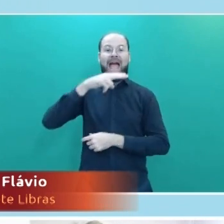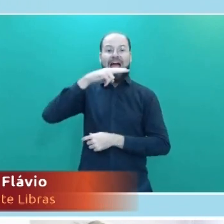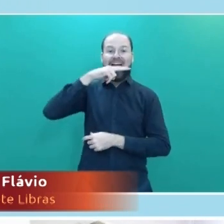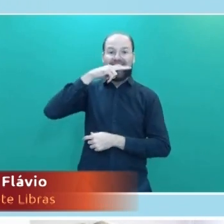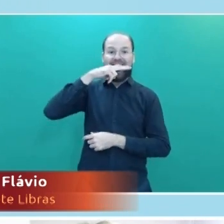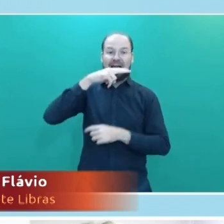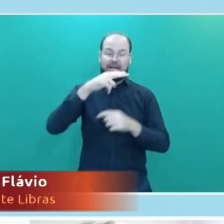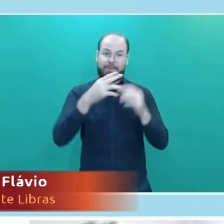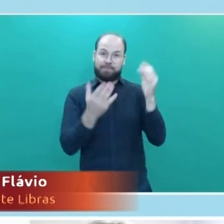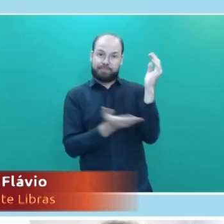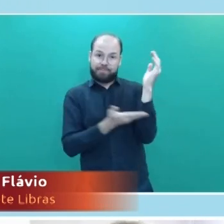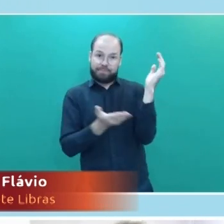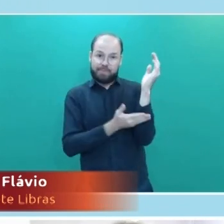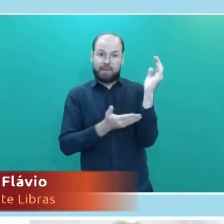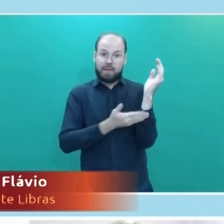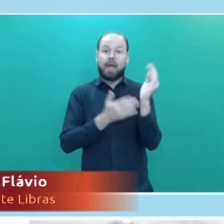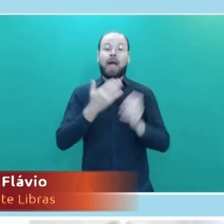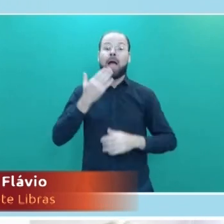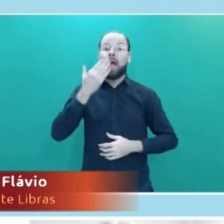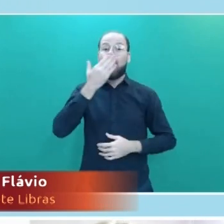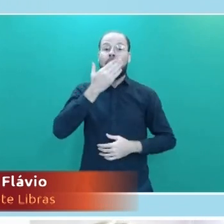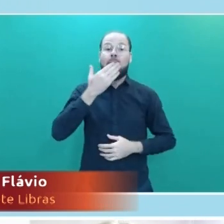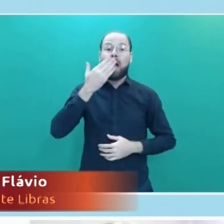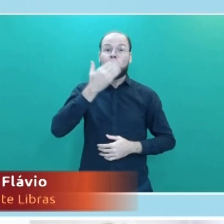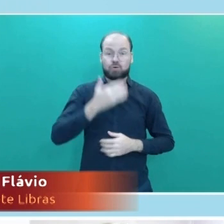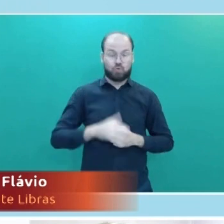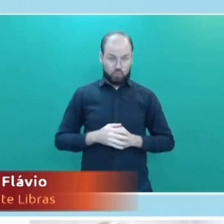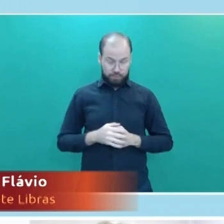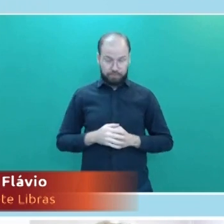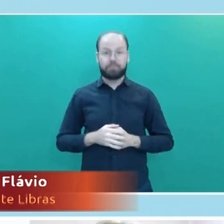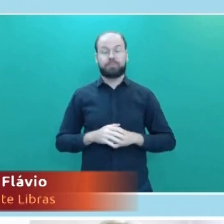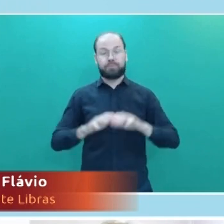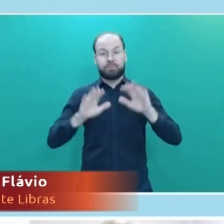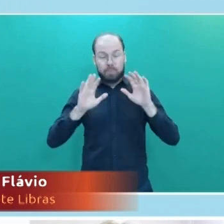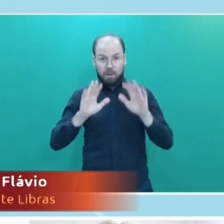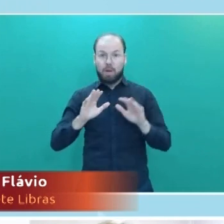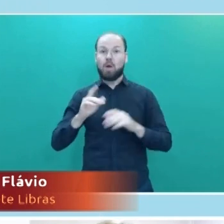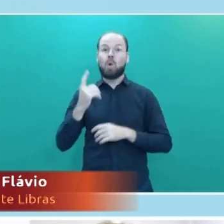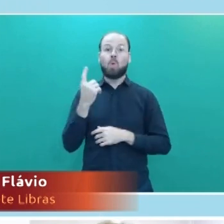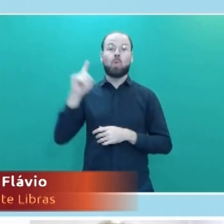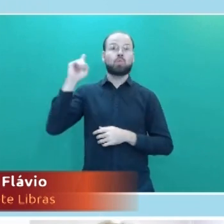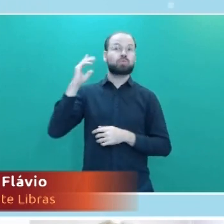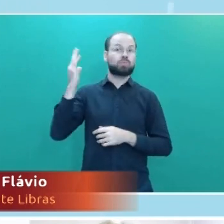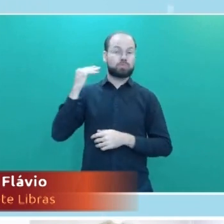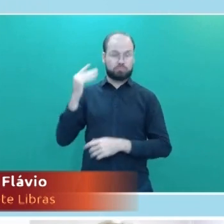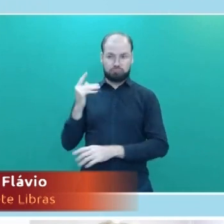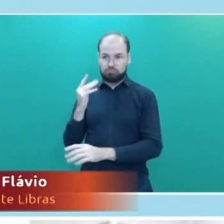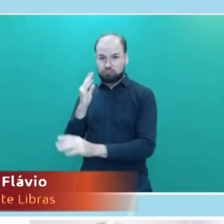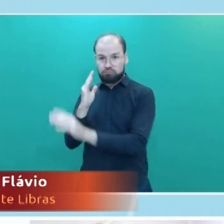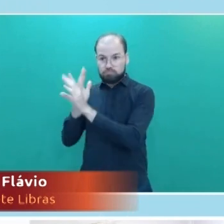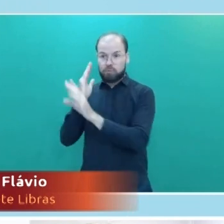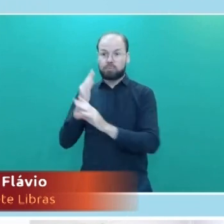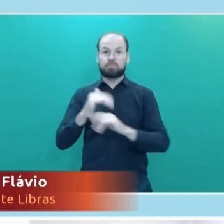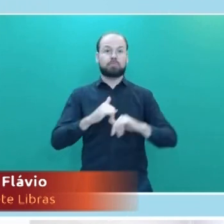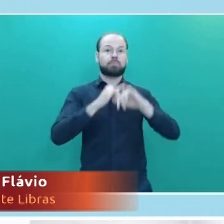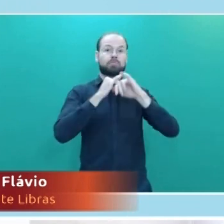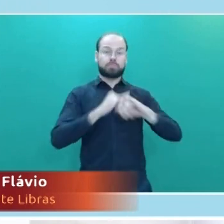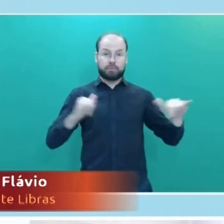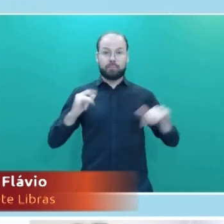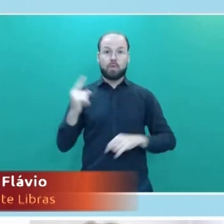chamar a atenção nessa última ação que houve, é que todos esses